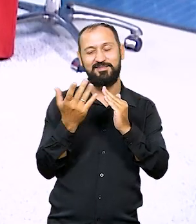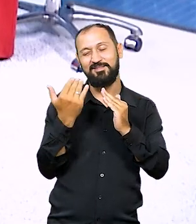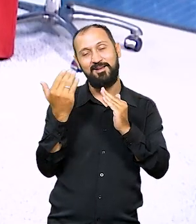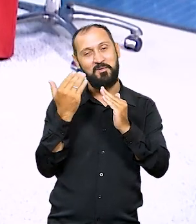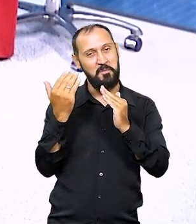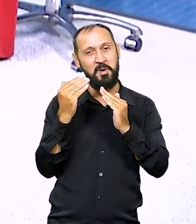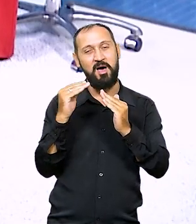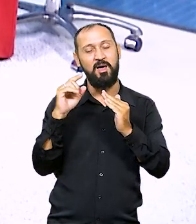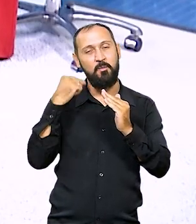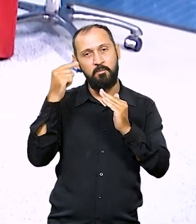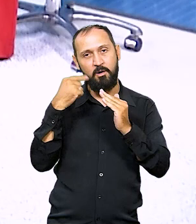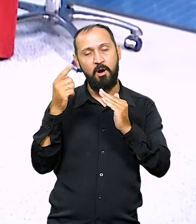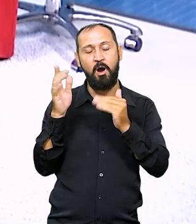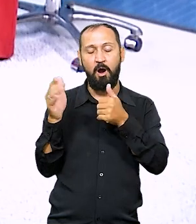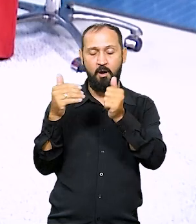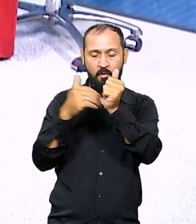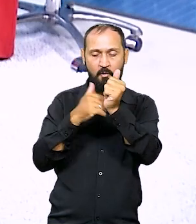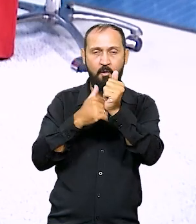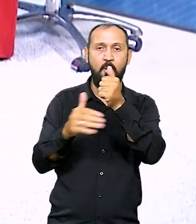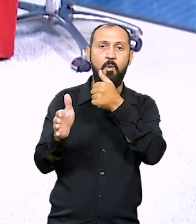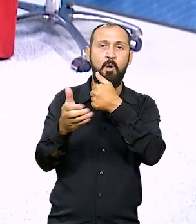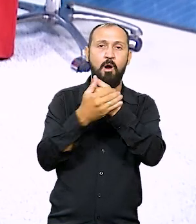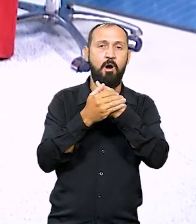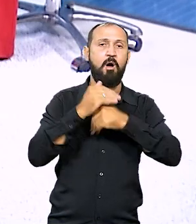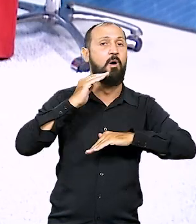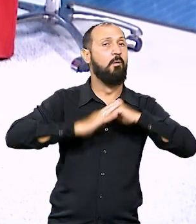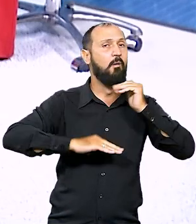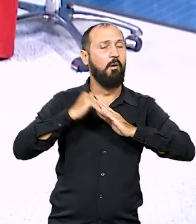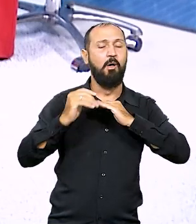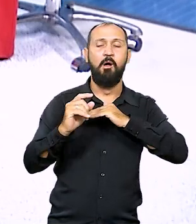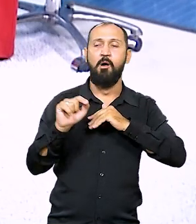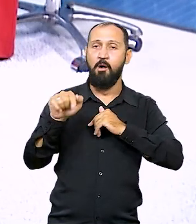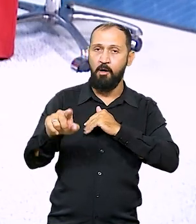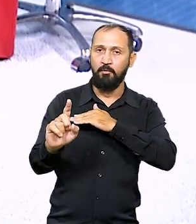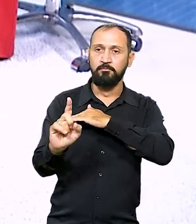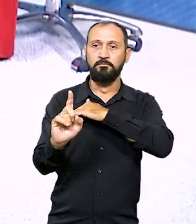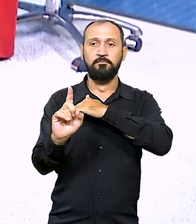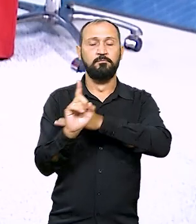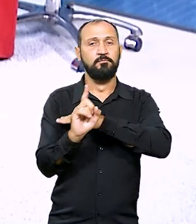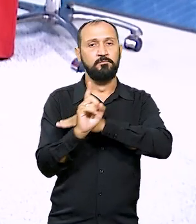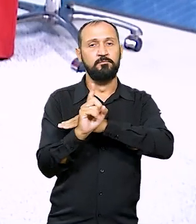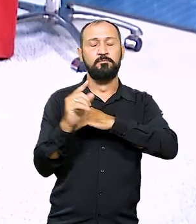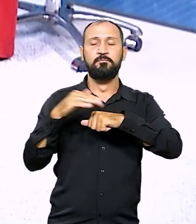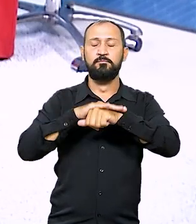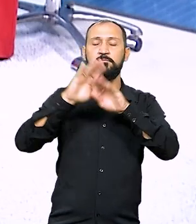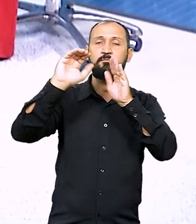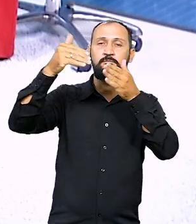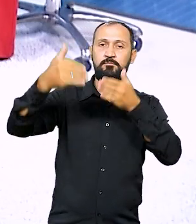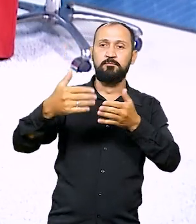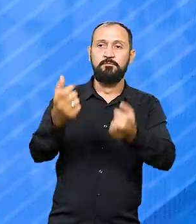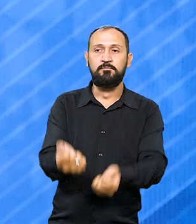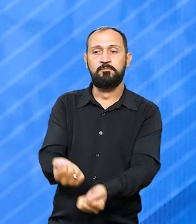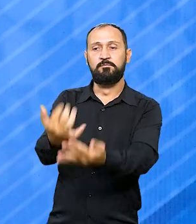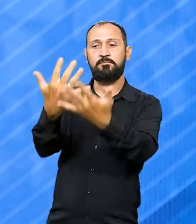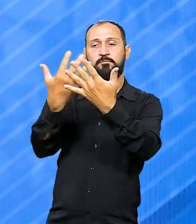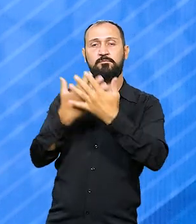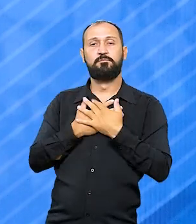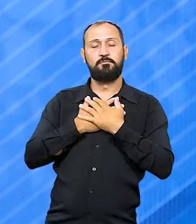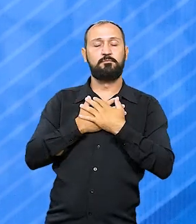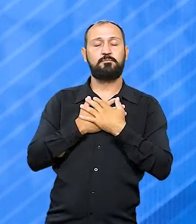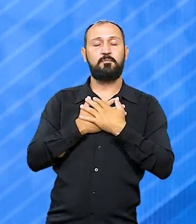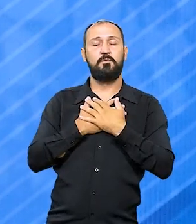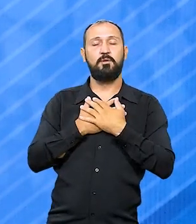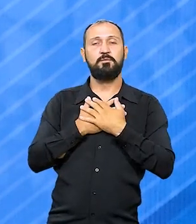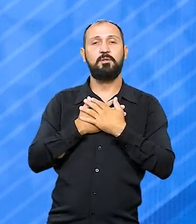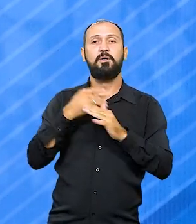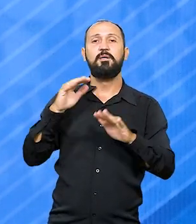advogado, que ele está coberto pelo sigilo profissional. É onde ele vai atender aquele cliente, vai ouvir muitas vezes uma